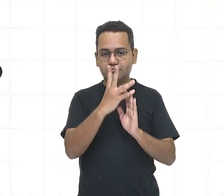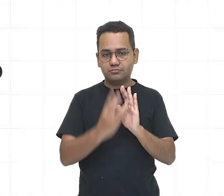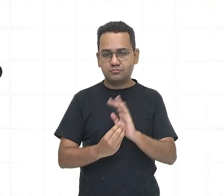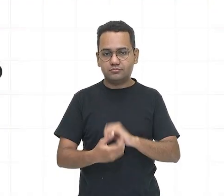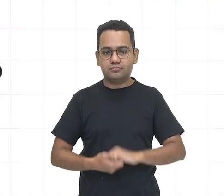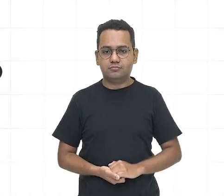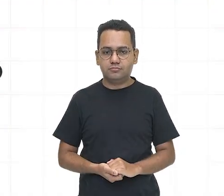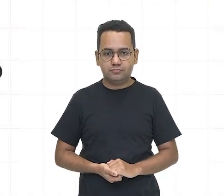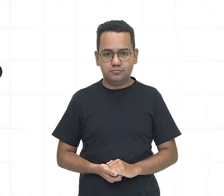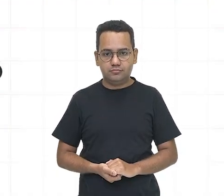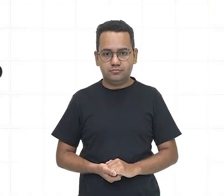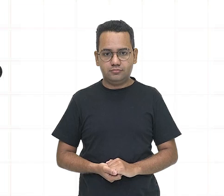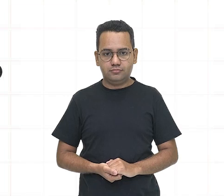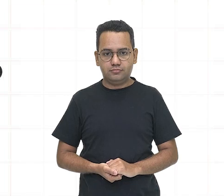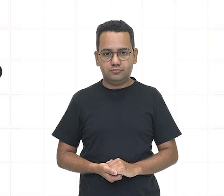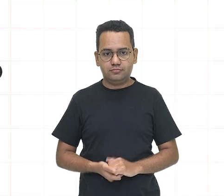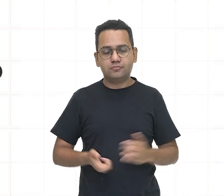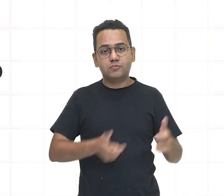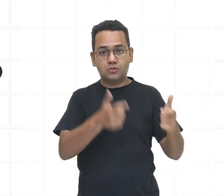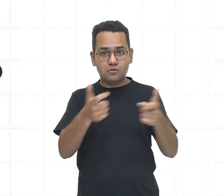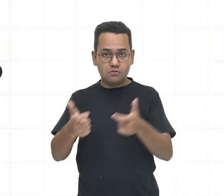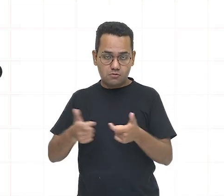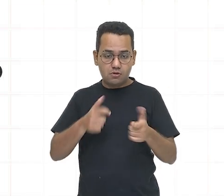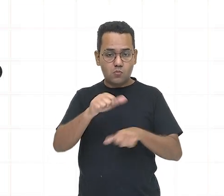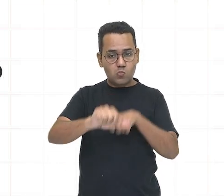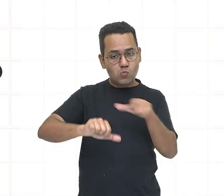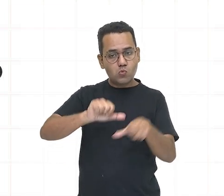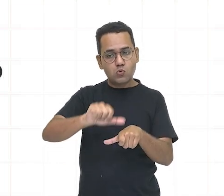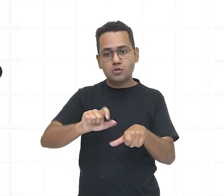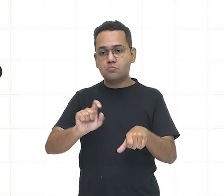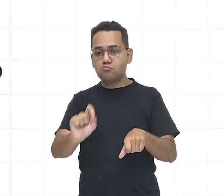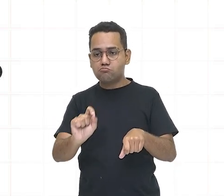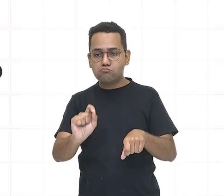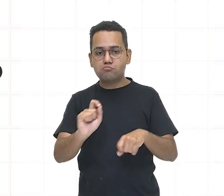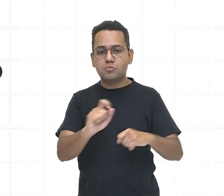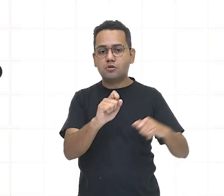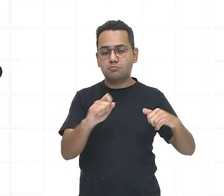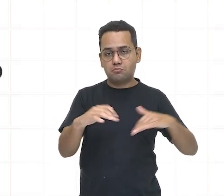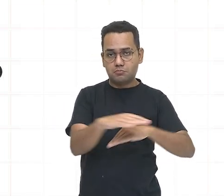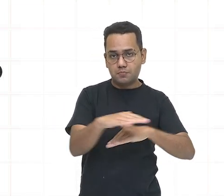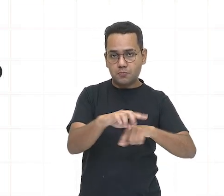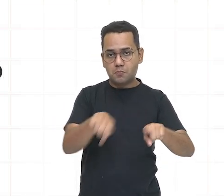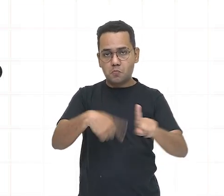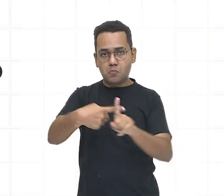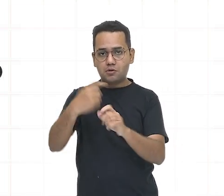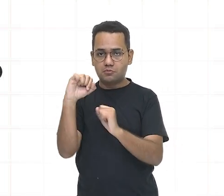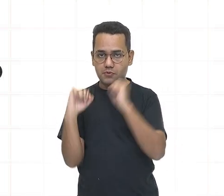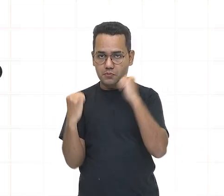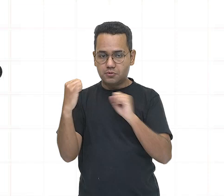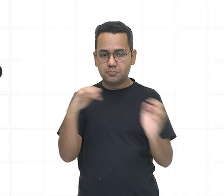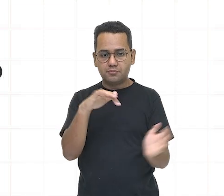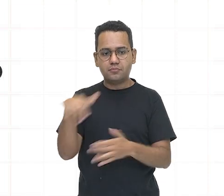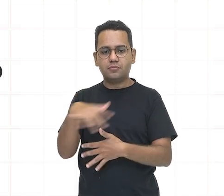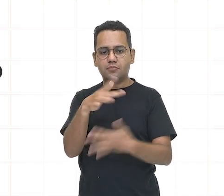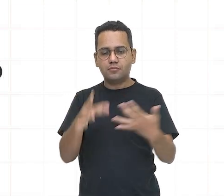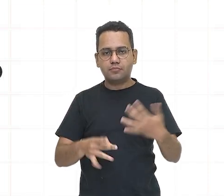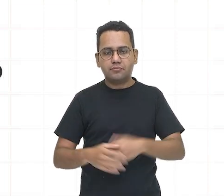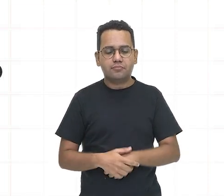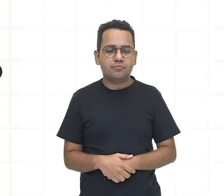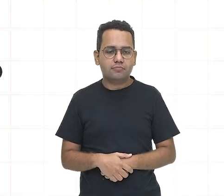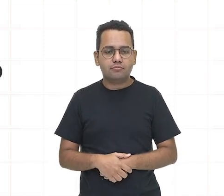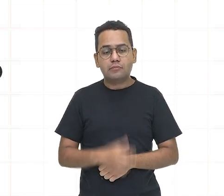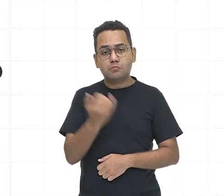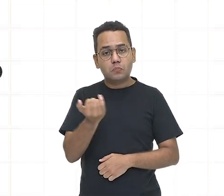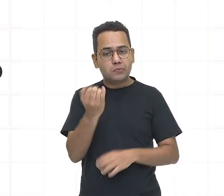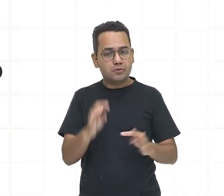28, objeto de conhecimento, transformações do espaço na sociedade urbano-industrial. Detalhamento, a